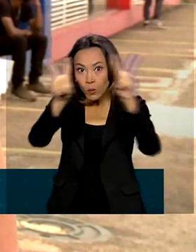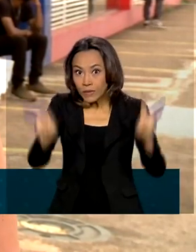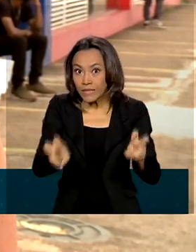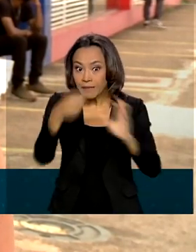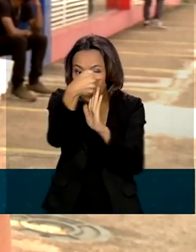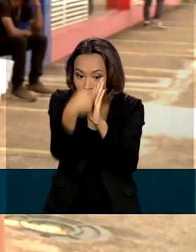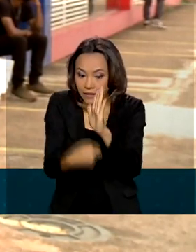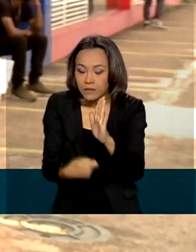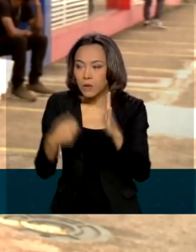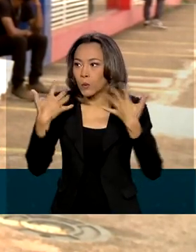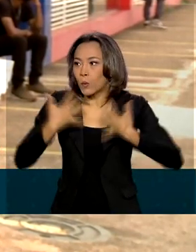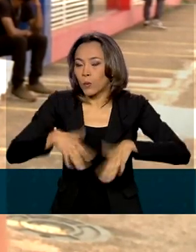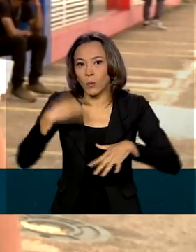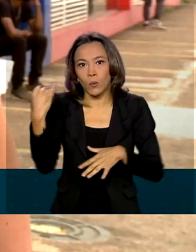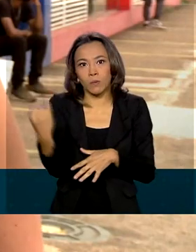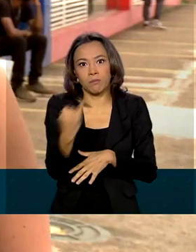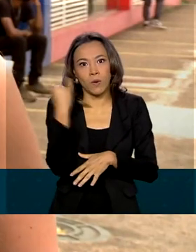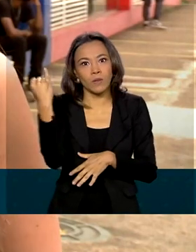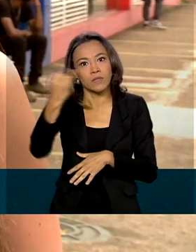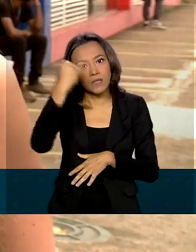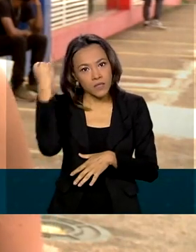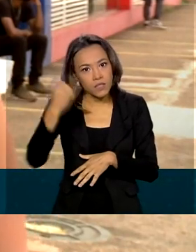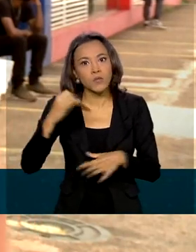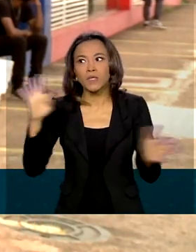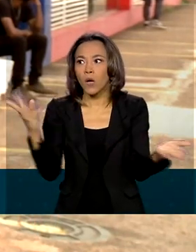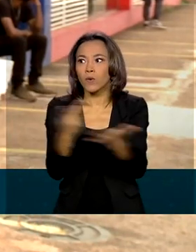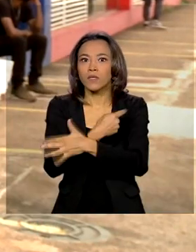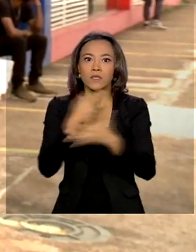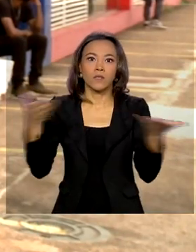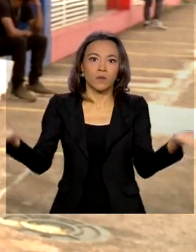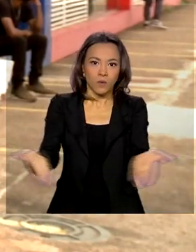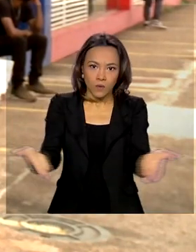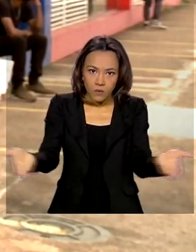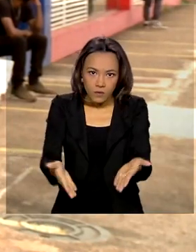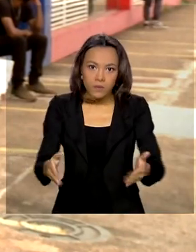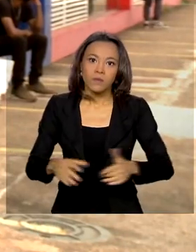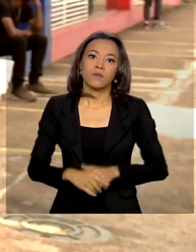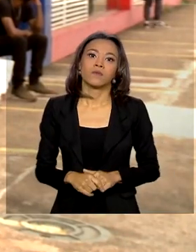foi um tema bem importante, né? O momento que a gente está vivendo.